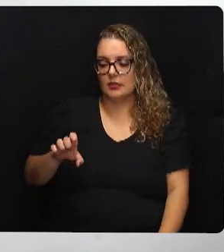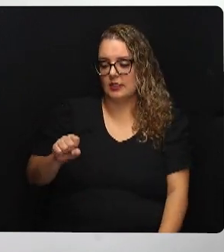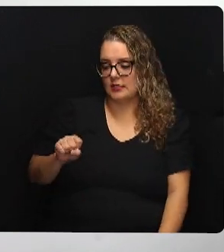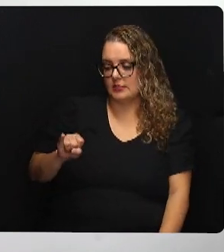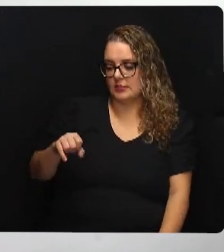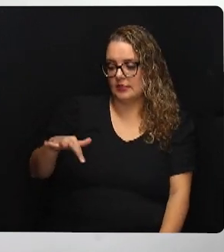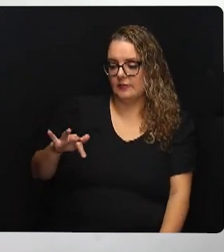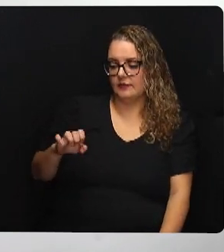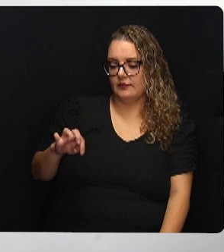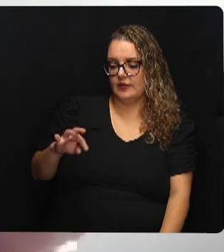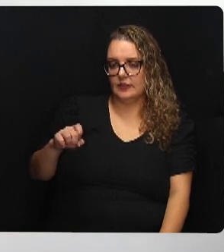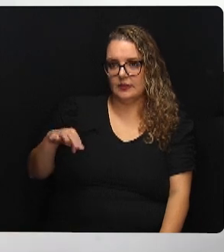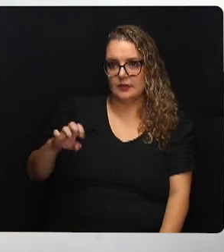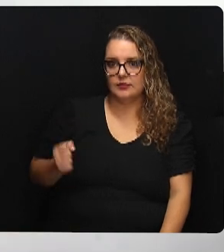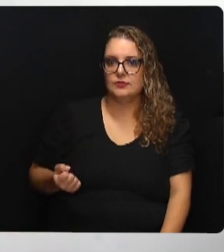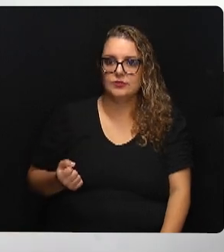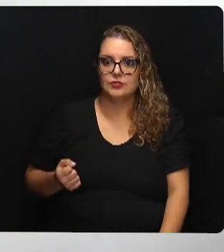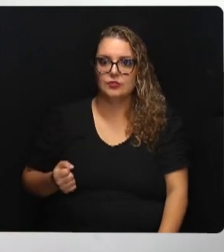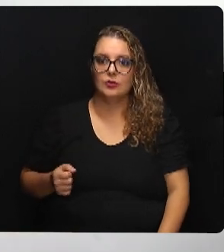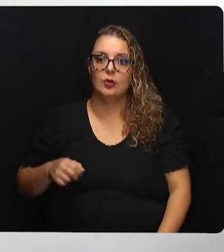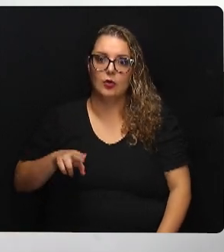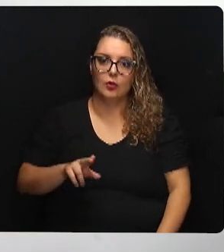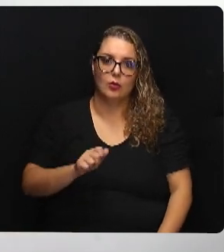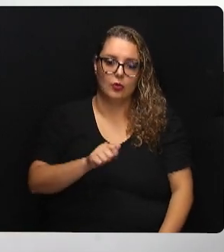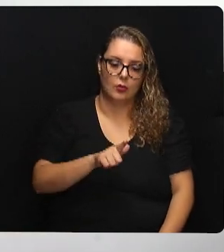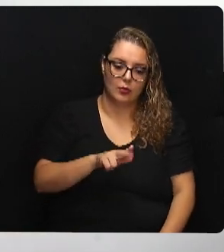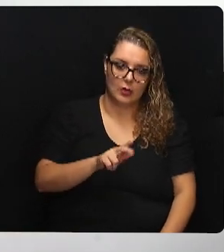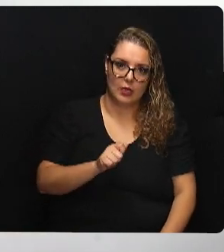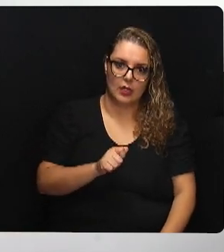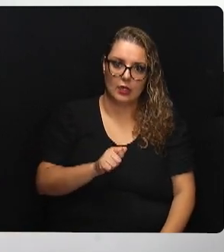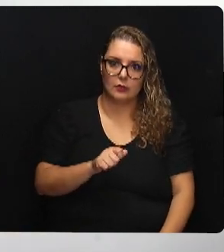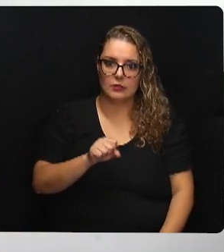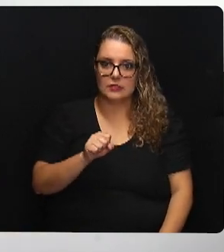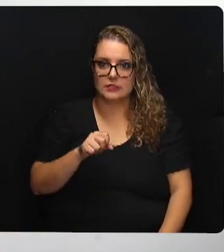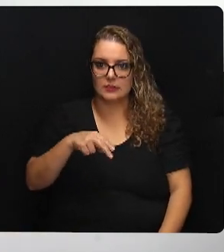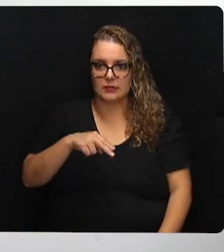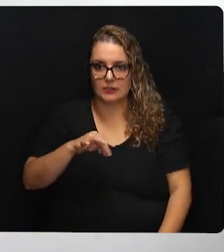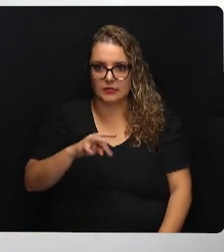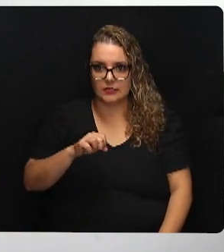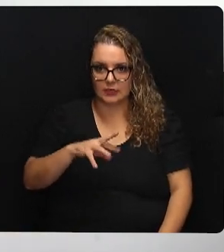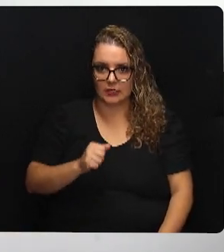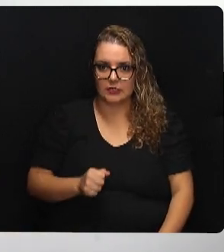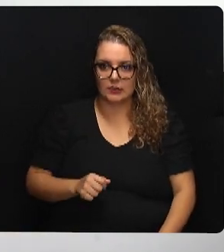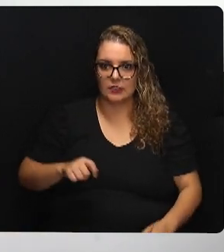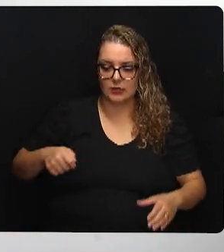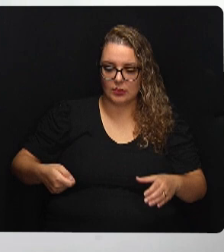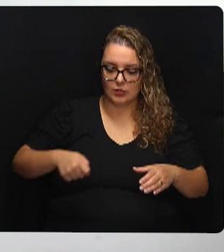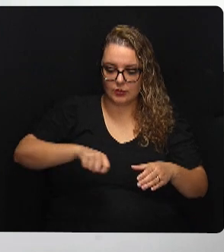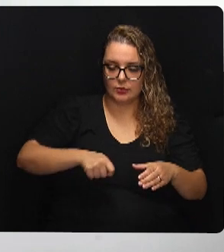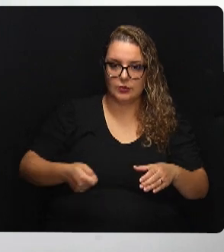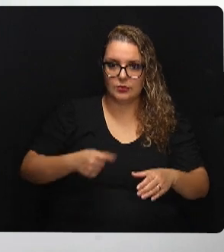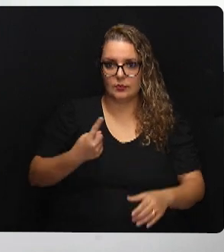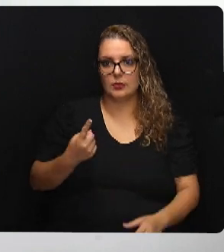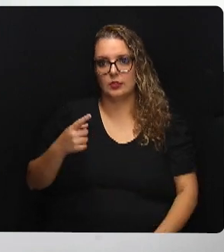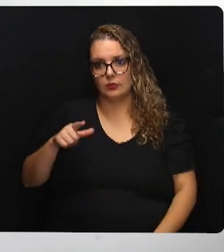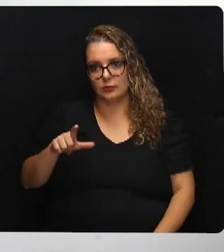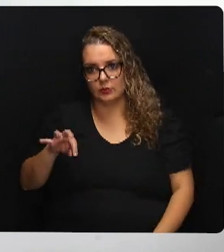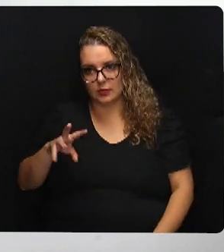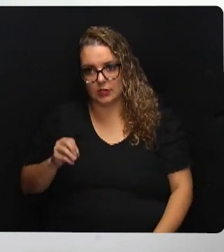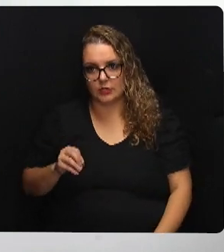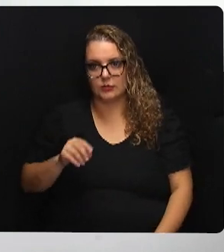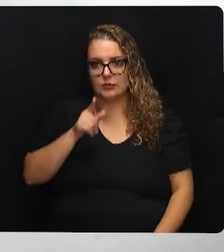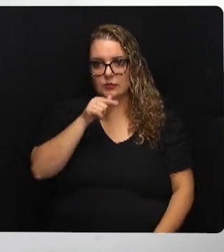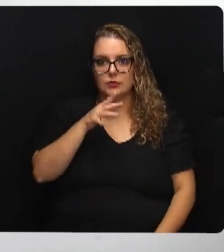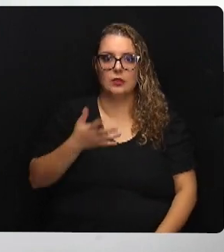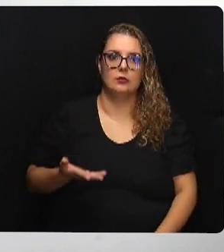com água sanitária, né, diluída, né? A gente costuma recomendar cerca de 2 colheres de sopa para